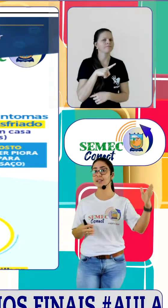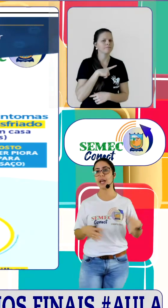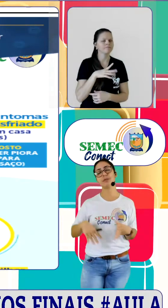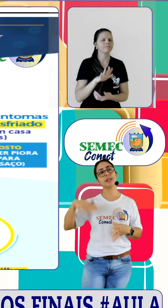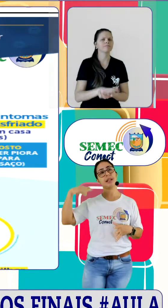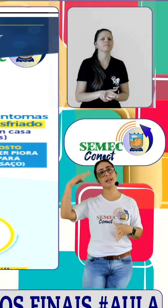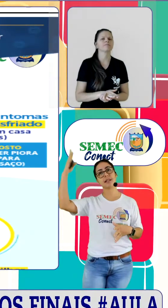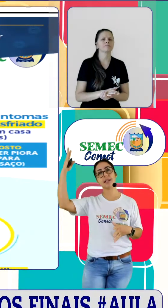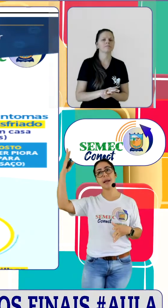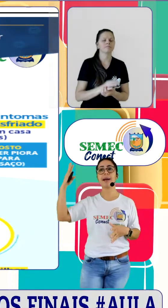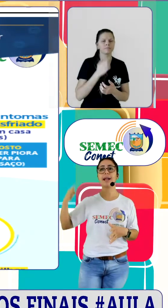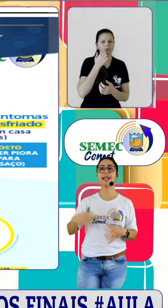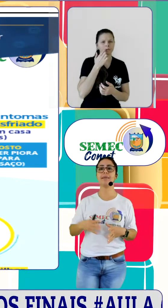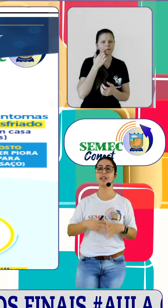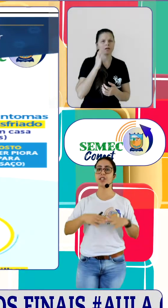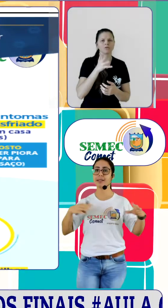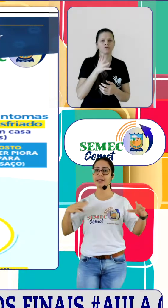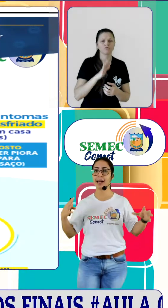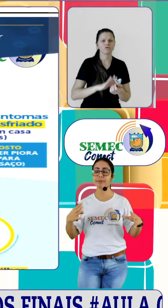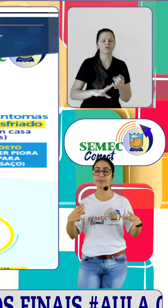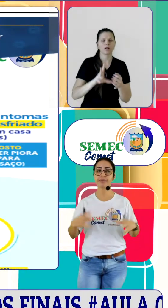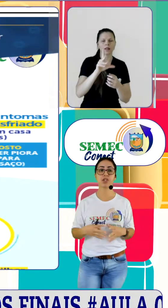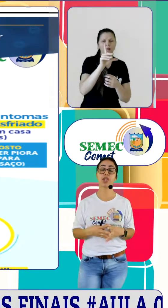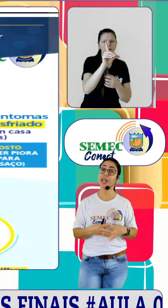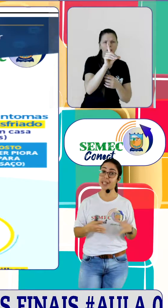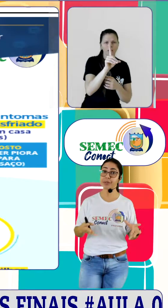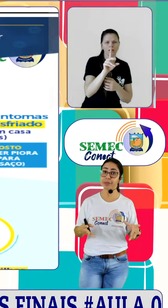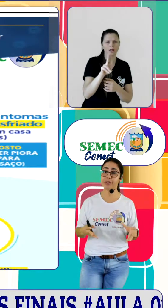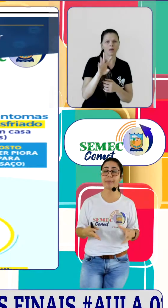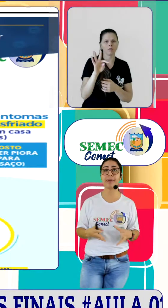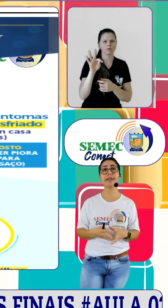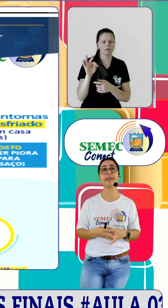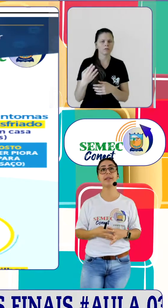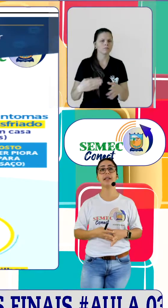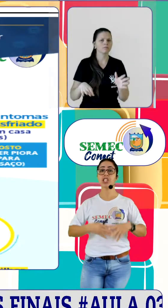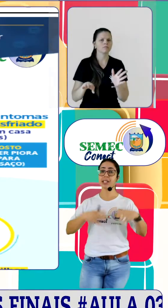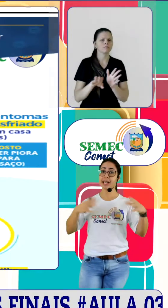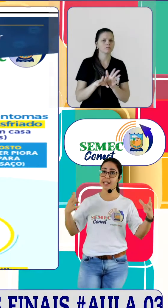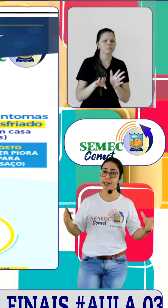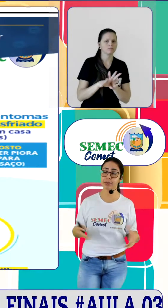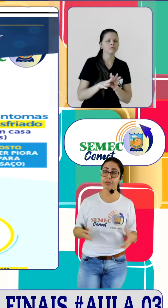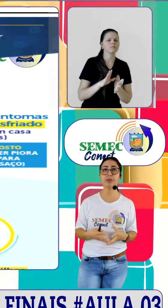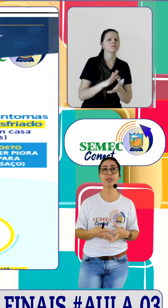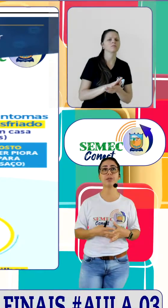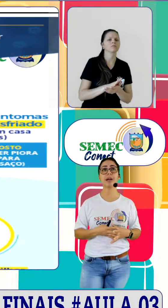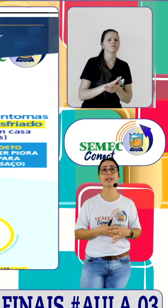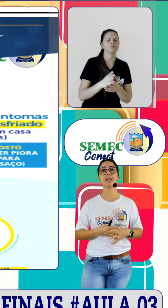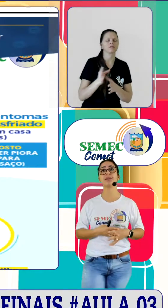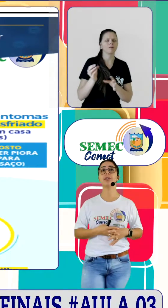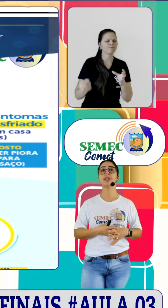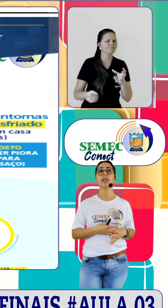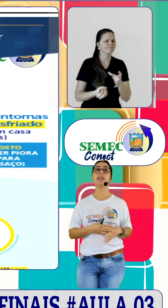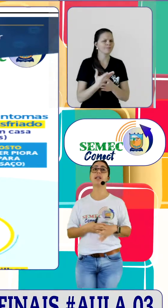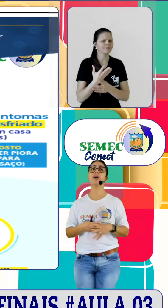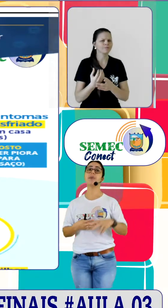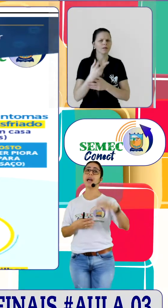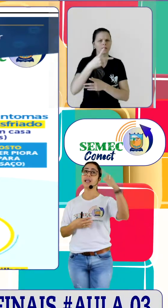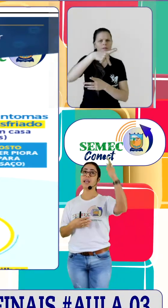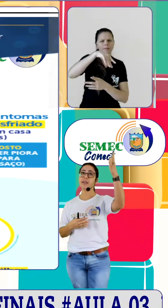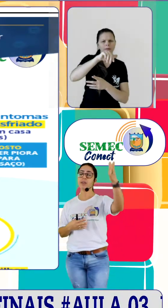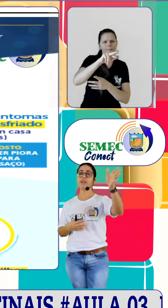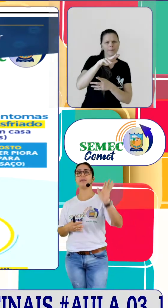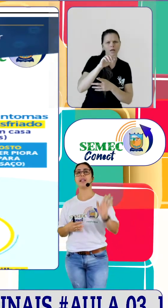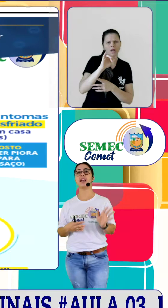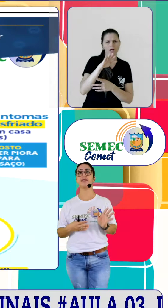variante Delta, né, que diz que na Paraíba ela já está chegando novamente, já está criando toda uma situação. Então,